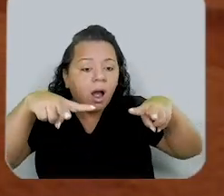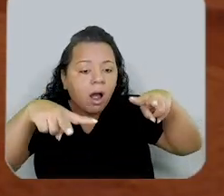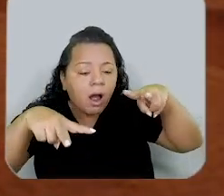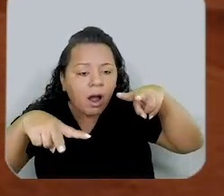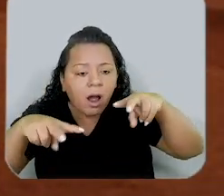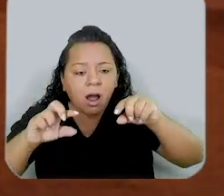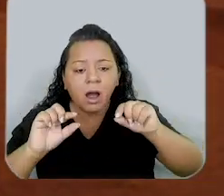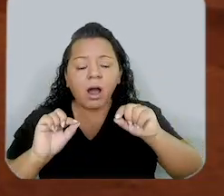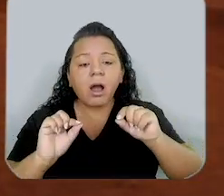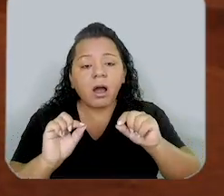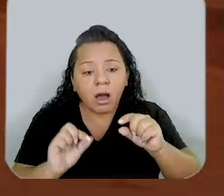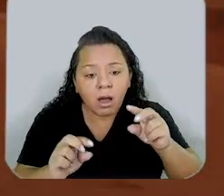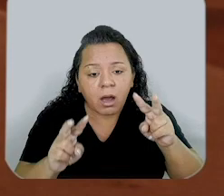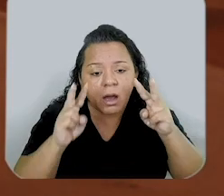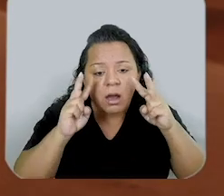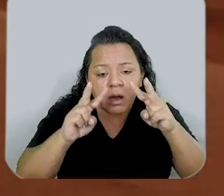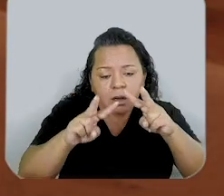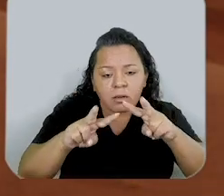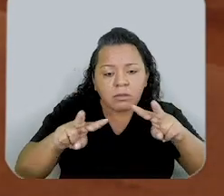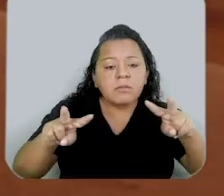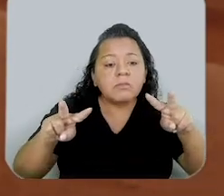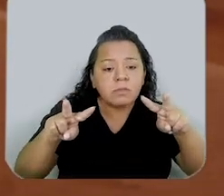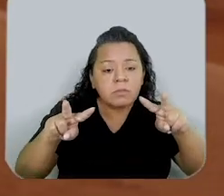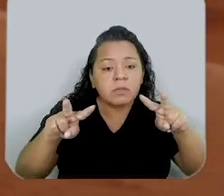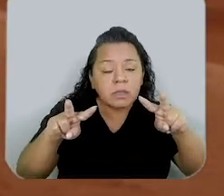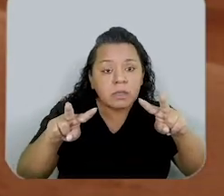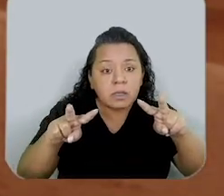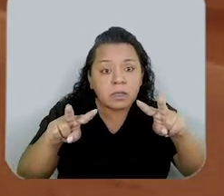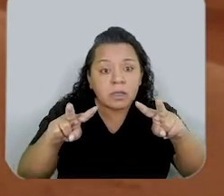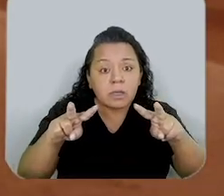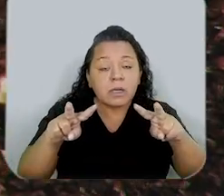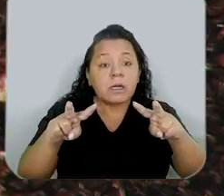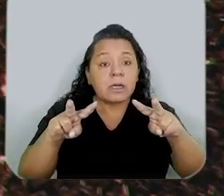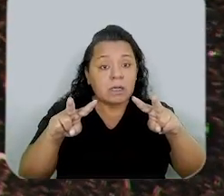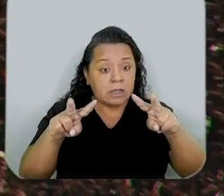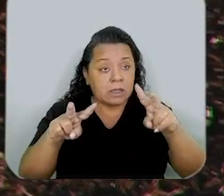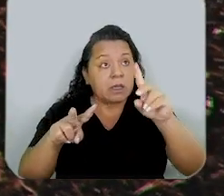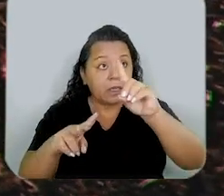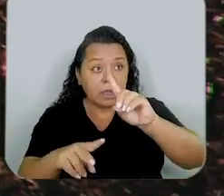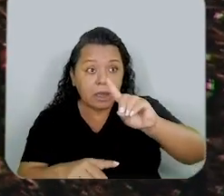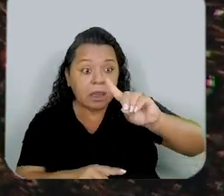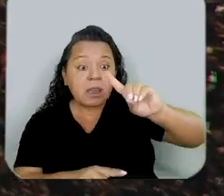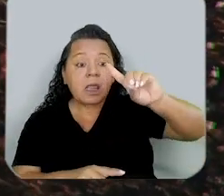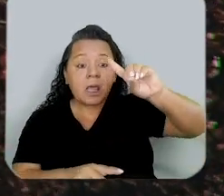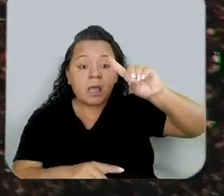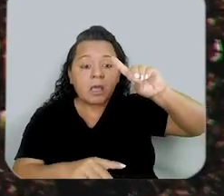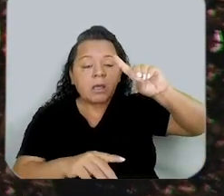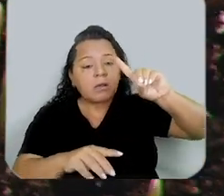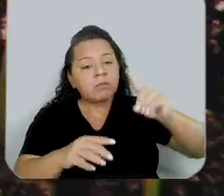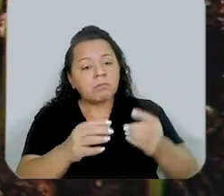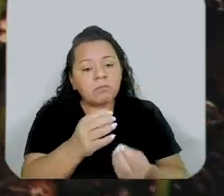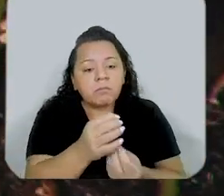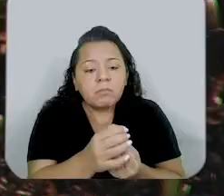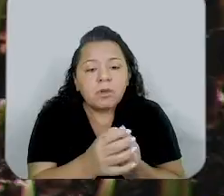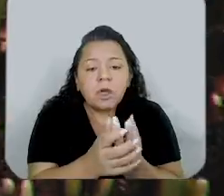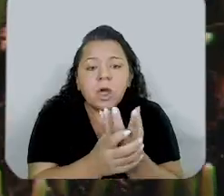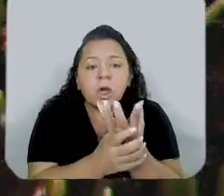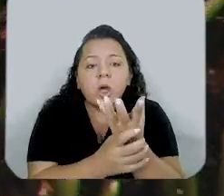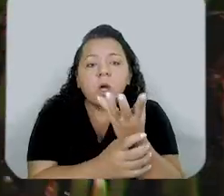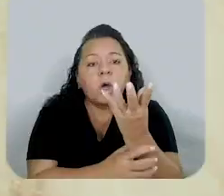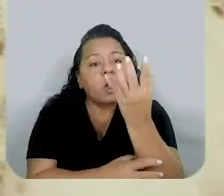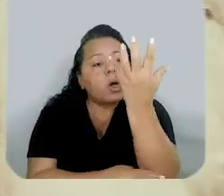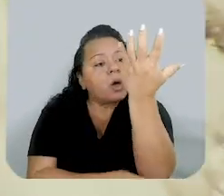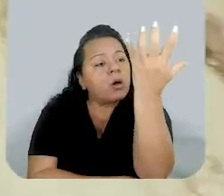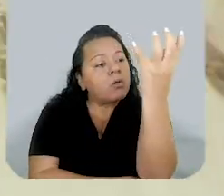E foi quando os demiurgos, Yepaonca e Yepalio, decidiram colocar floresta. Floresta é a